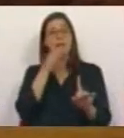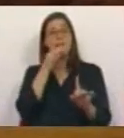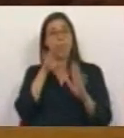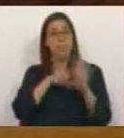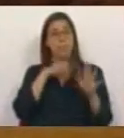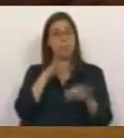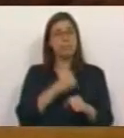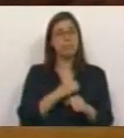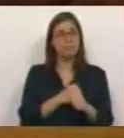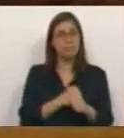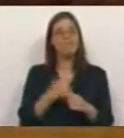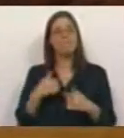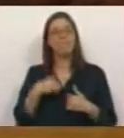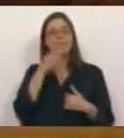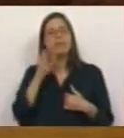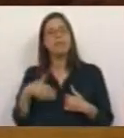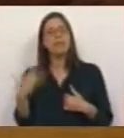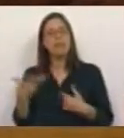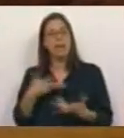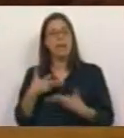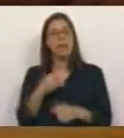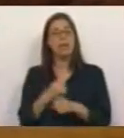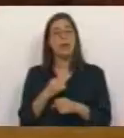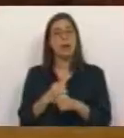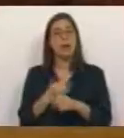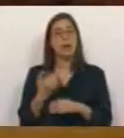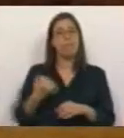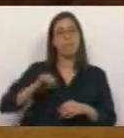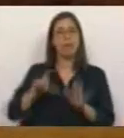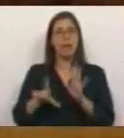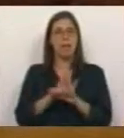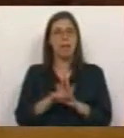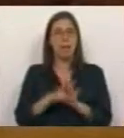de precariedade laboral, estamos a falar de relações laborais à margem da lei.